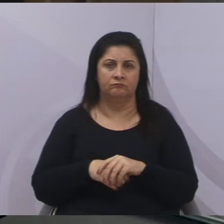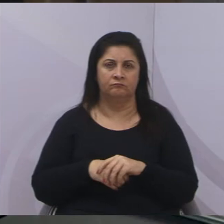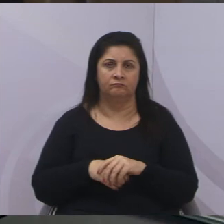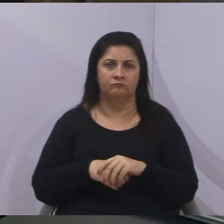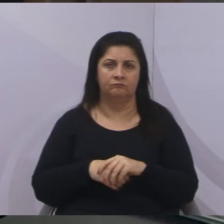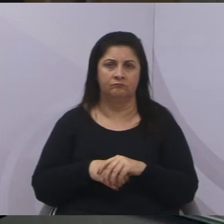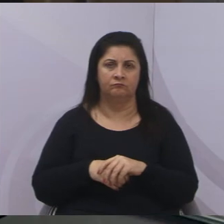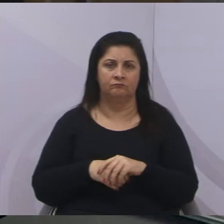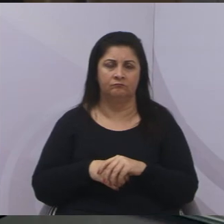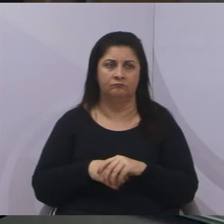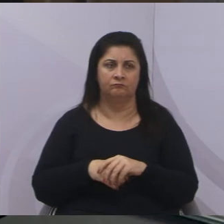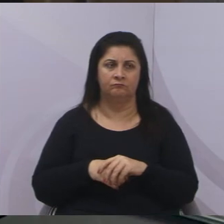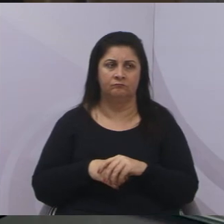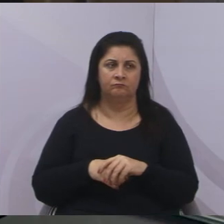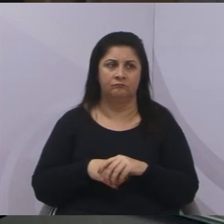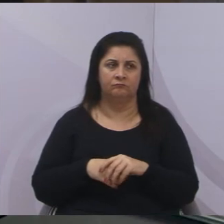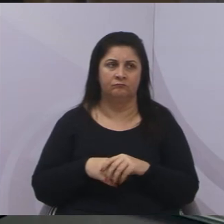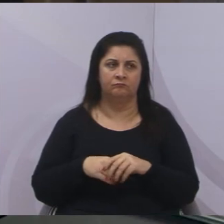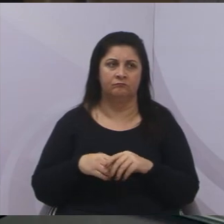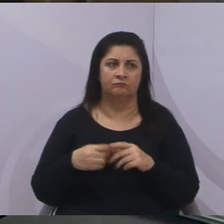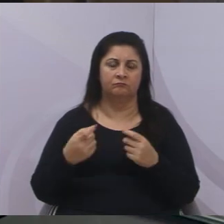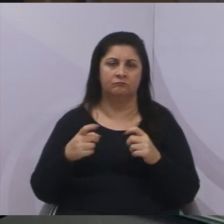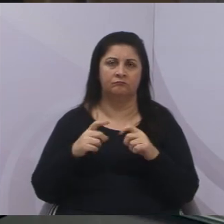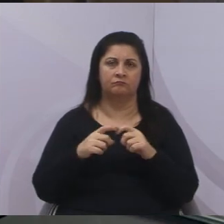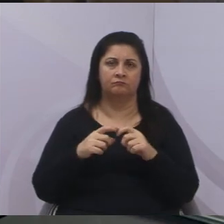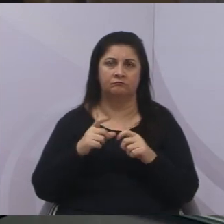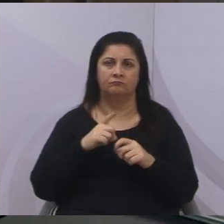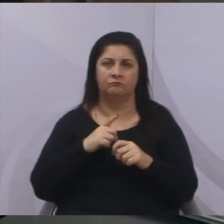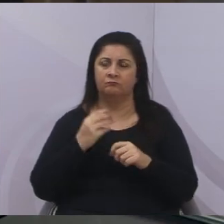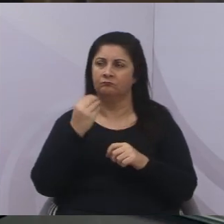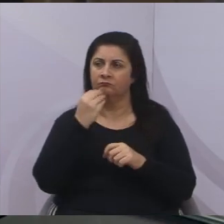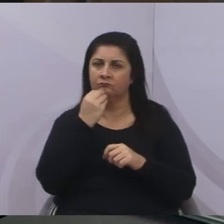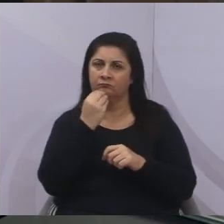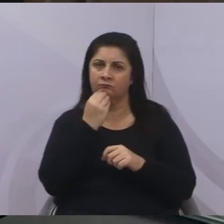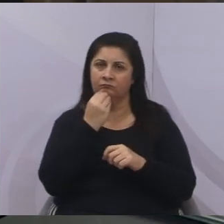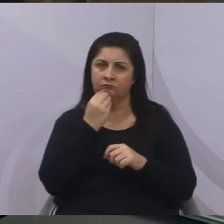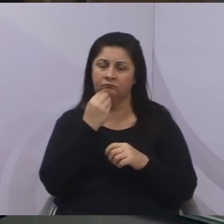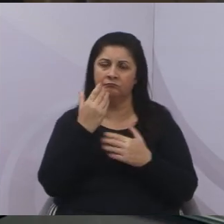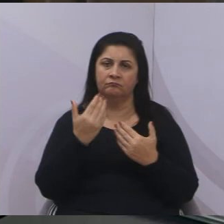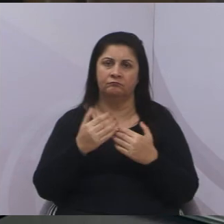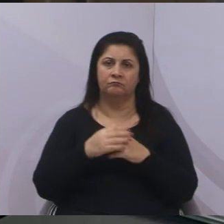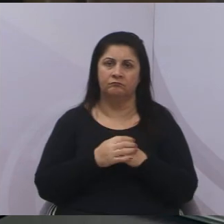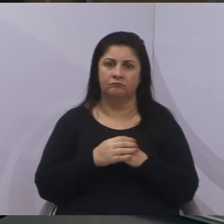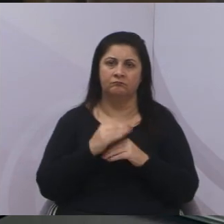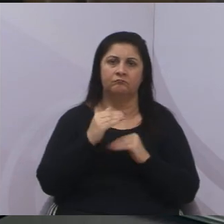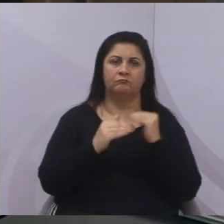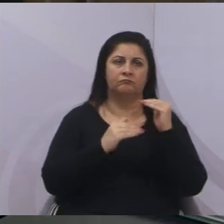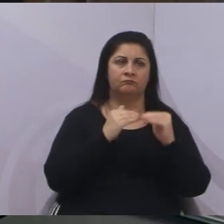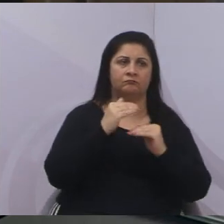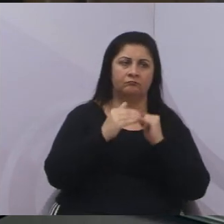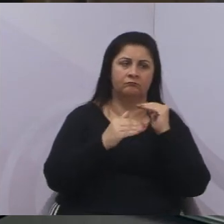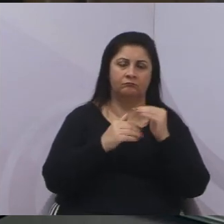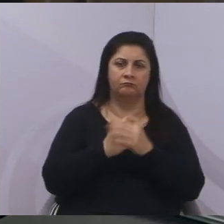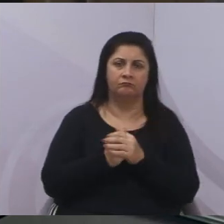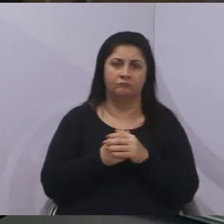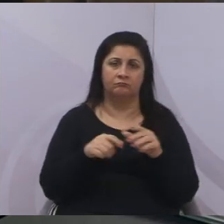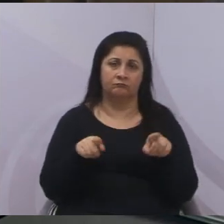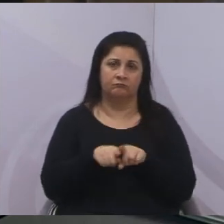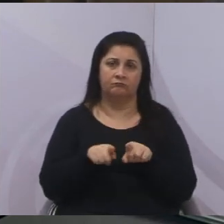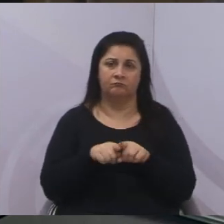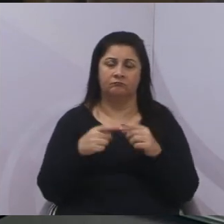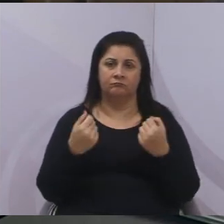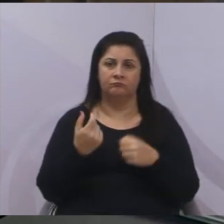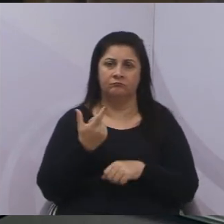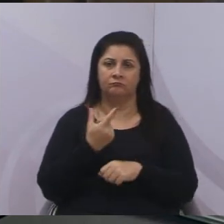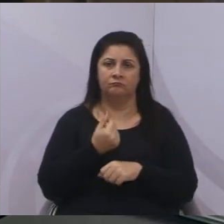que eles tenham as suas oportunidades de crescimento, porque eles anseiam pela vida, mas anseiam também pelo financeiro,